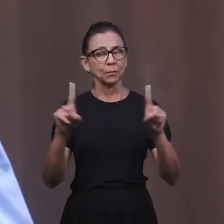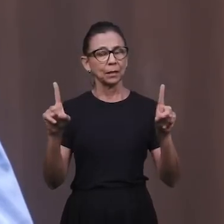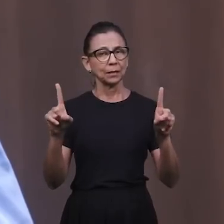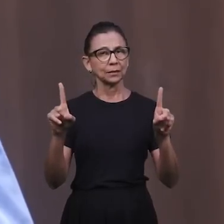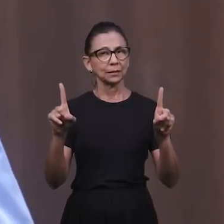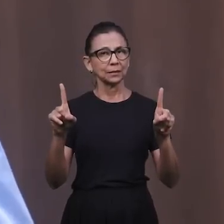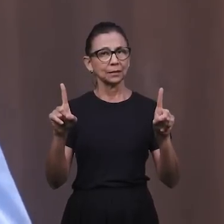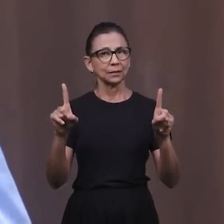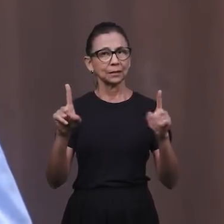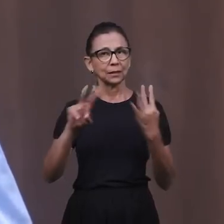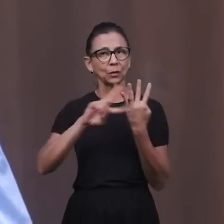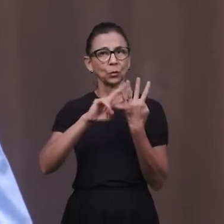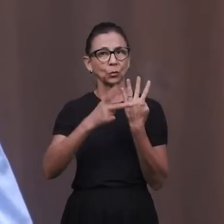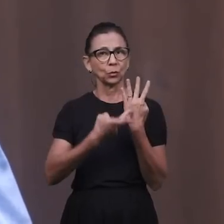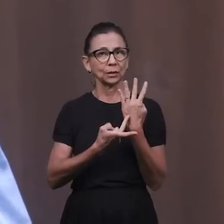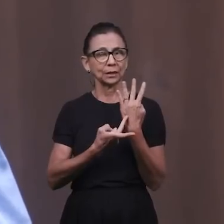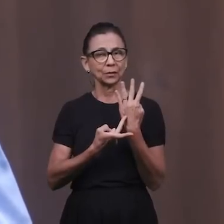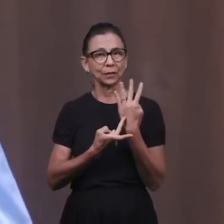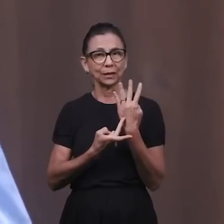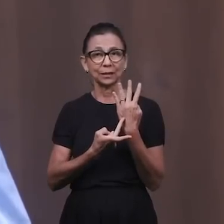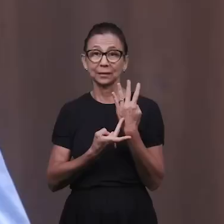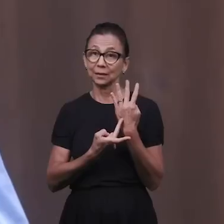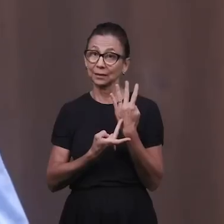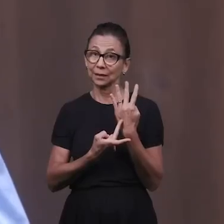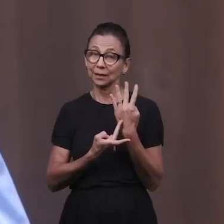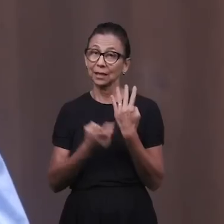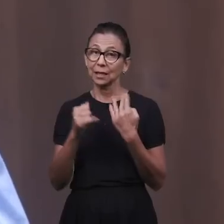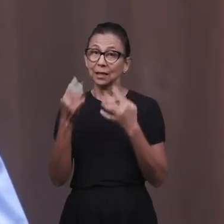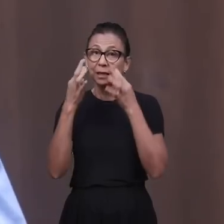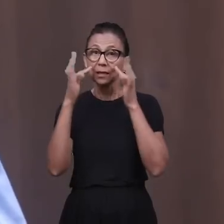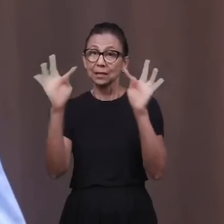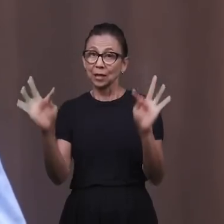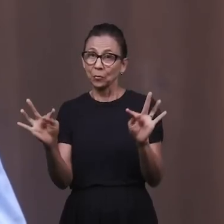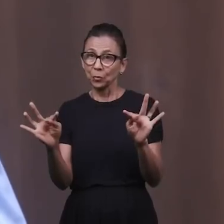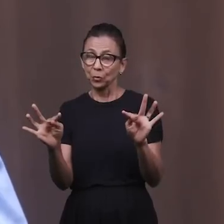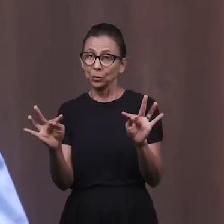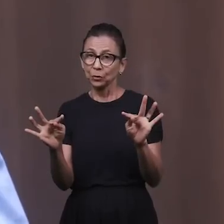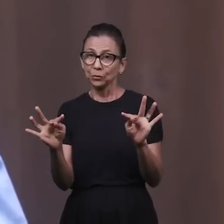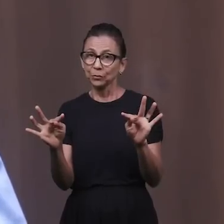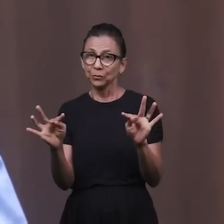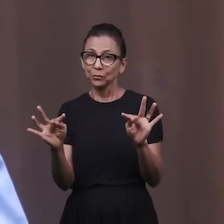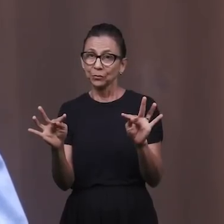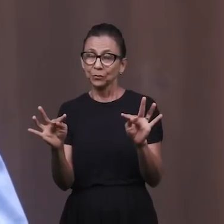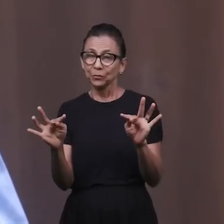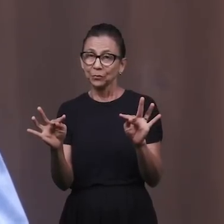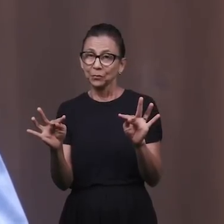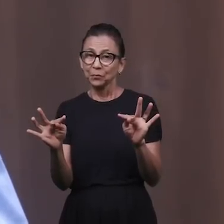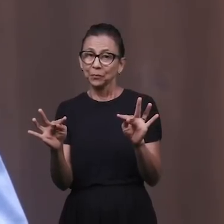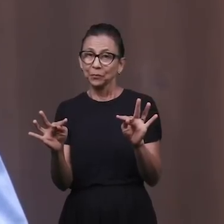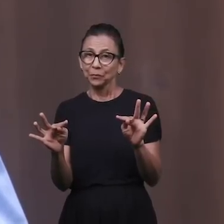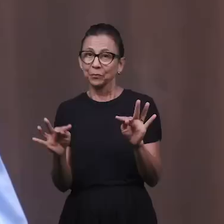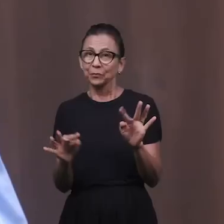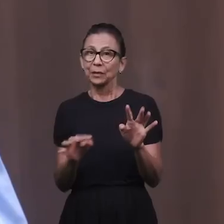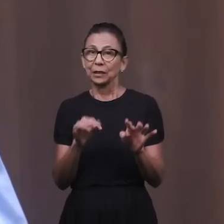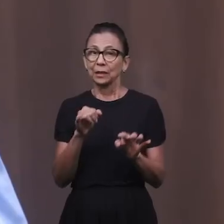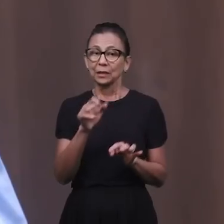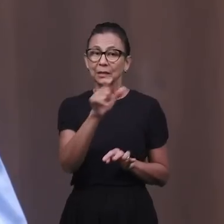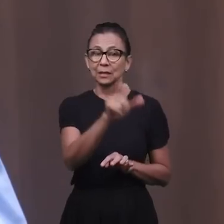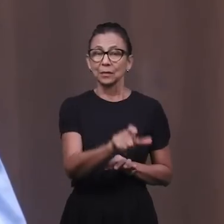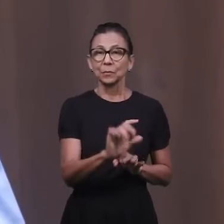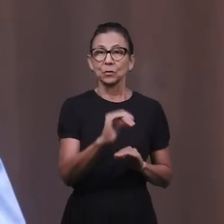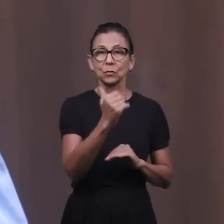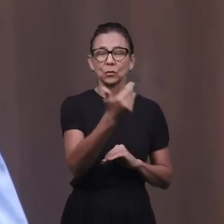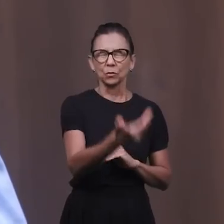vontade, desde que não faça o seu irmão tropeçar na fé e você não